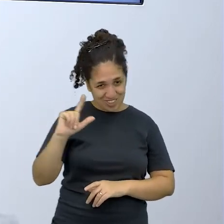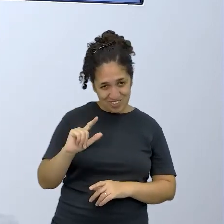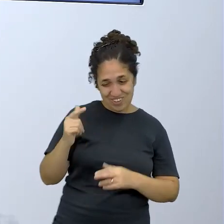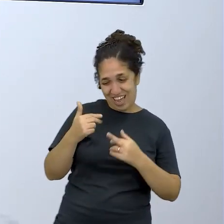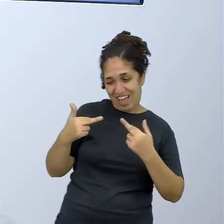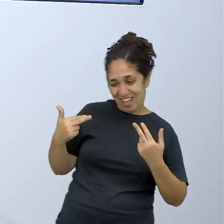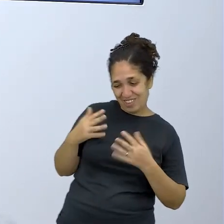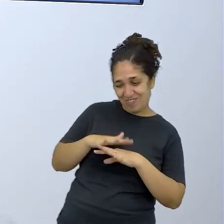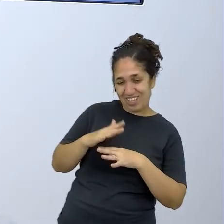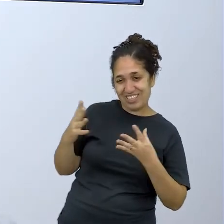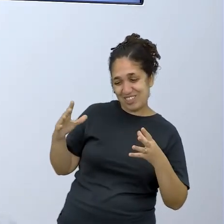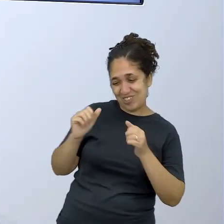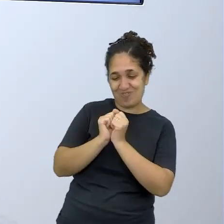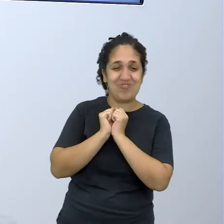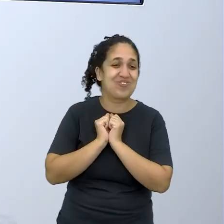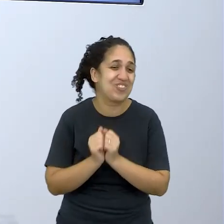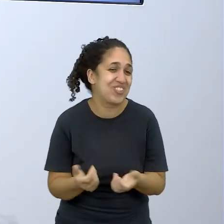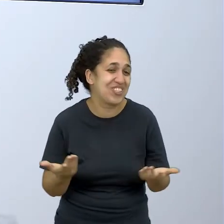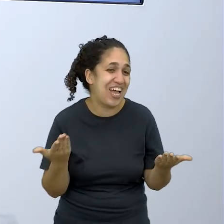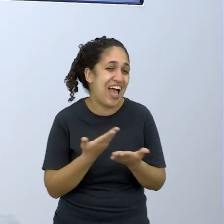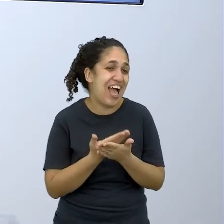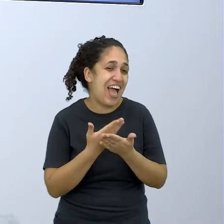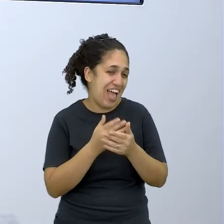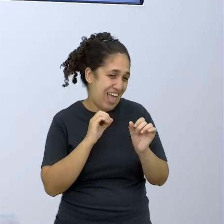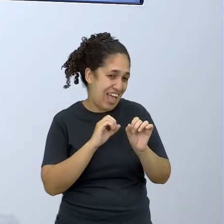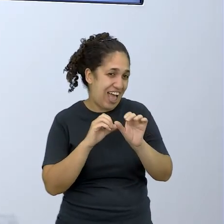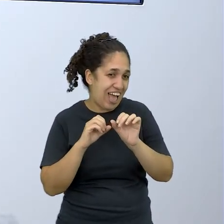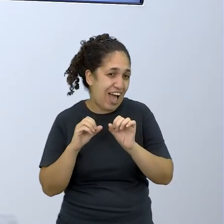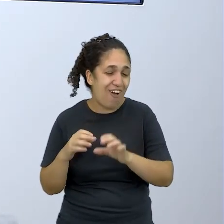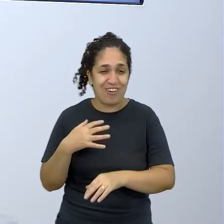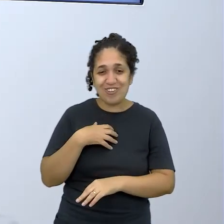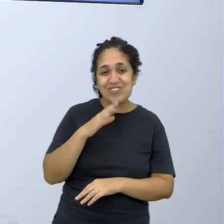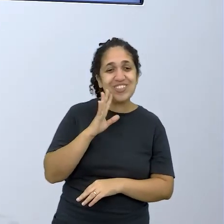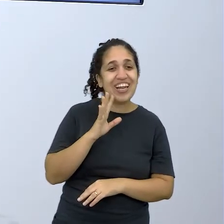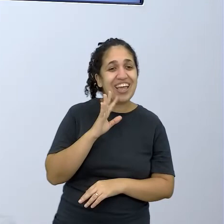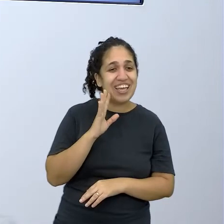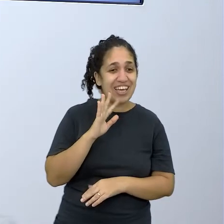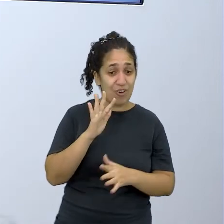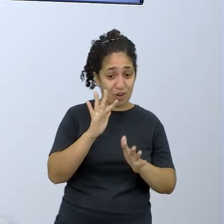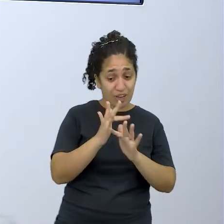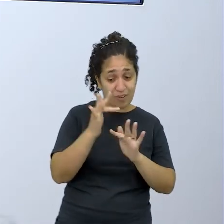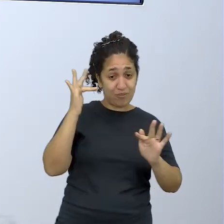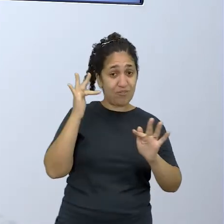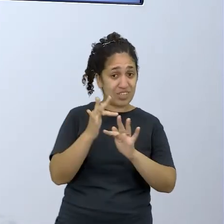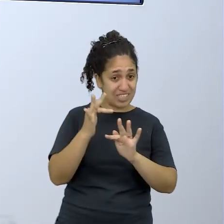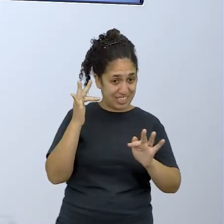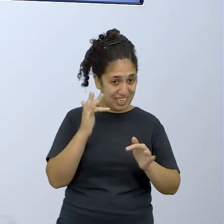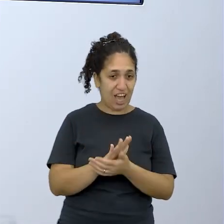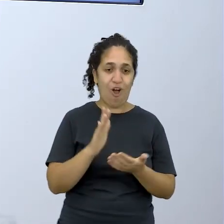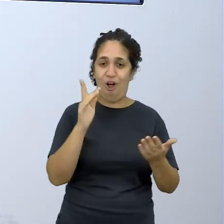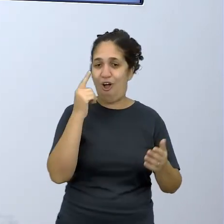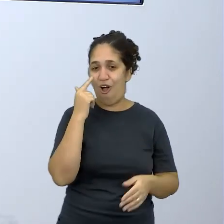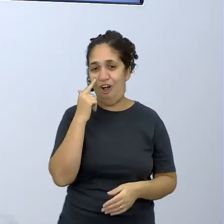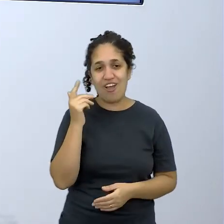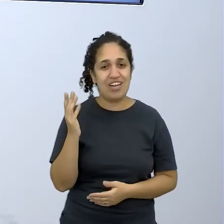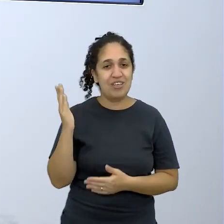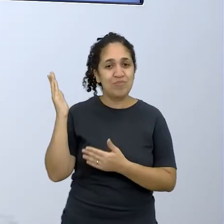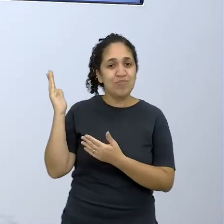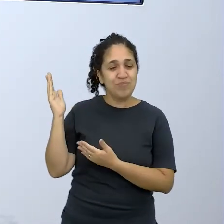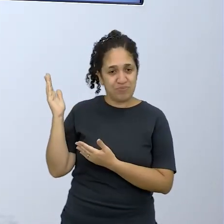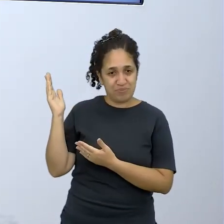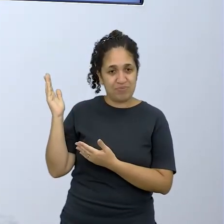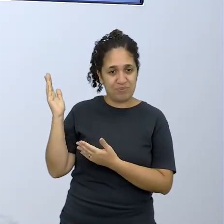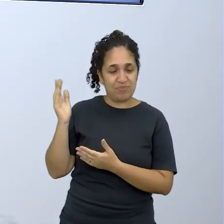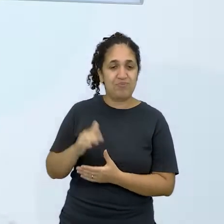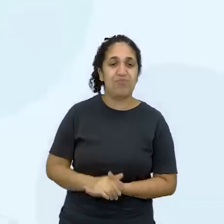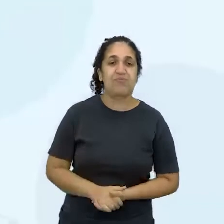para justificar a aula que a gente está dando aqui de uma maneira bem legal para a física. Vamos a ela, olha lá. E por